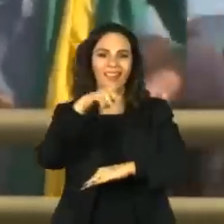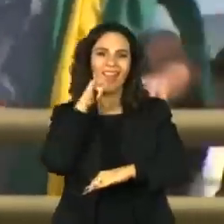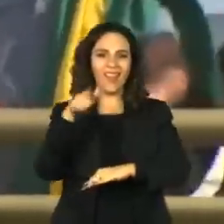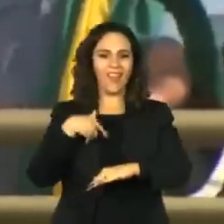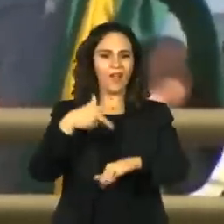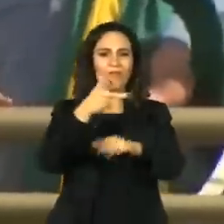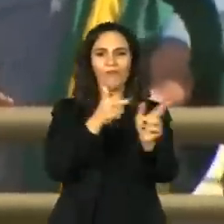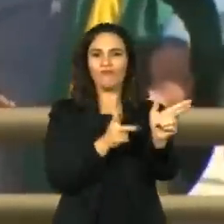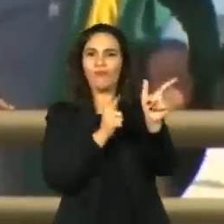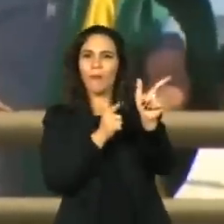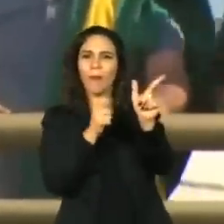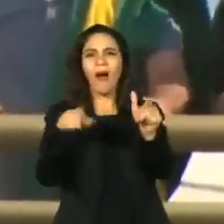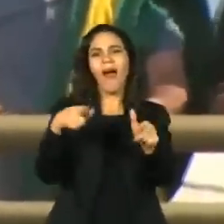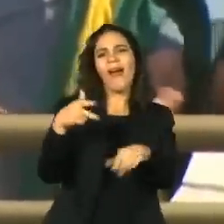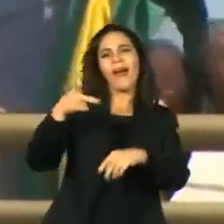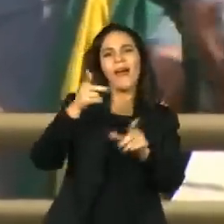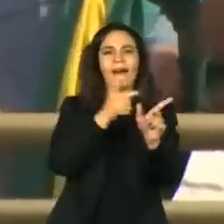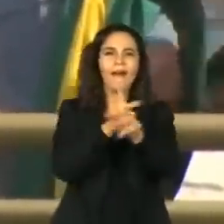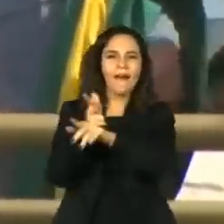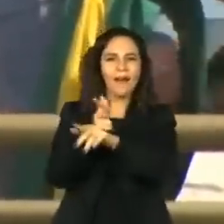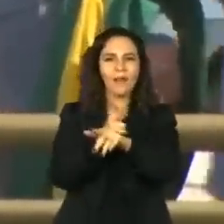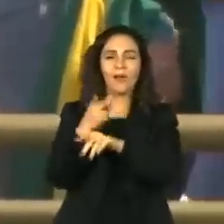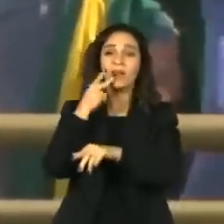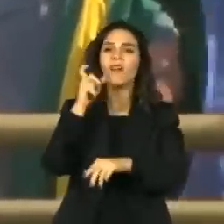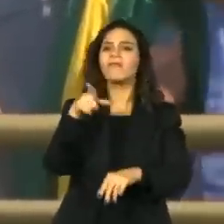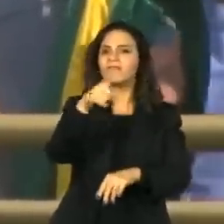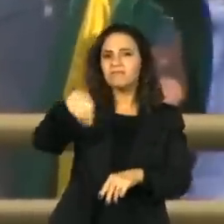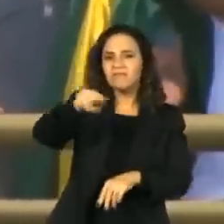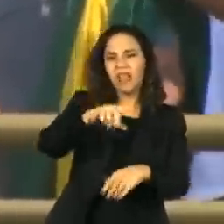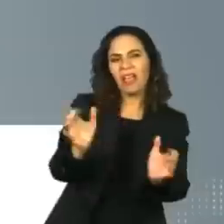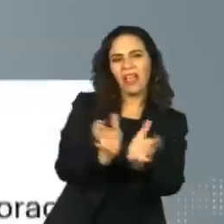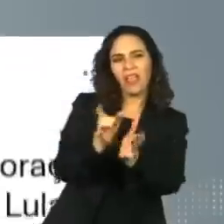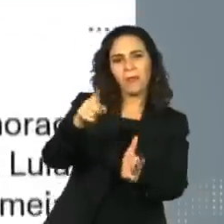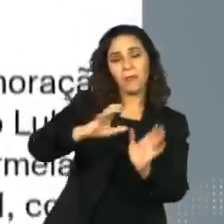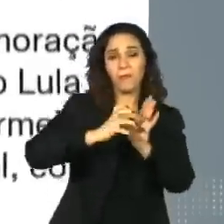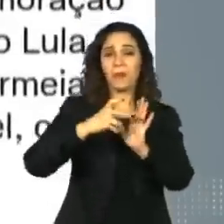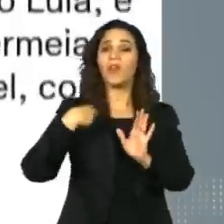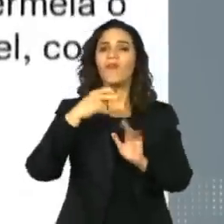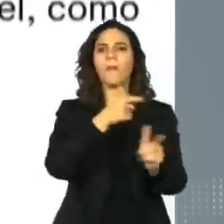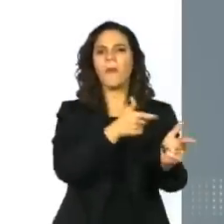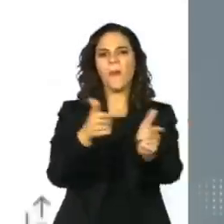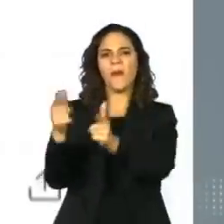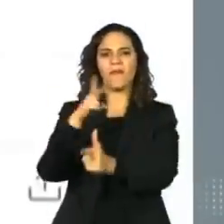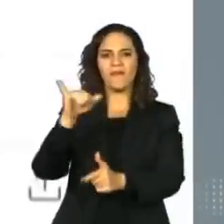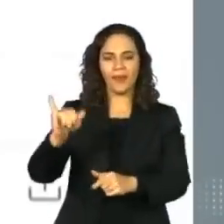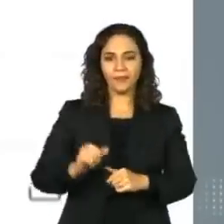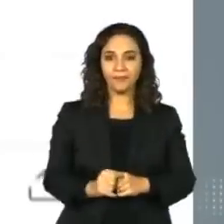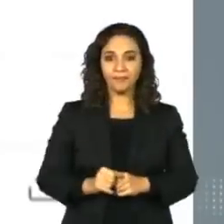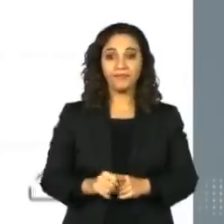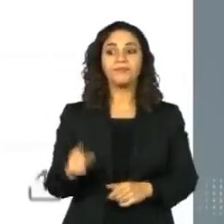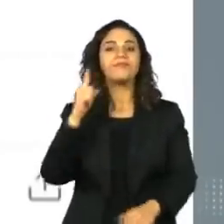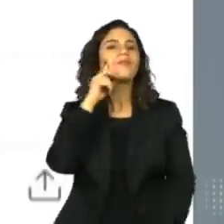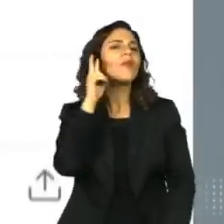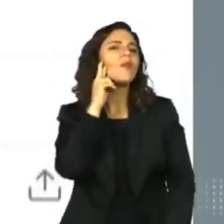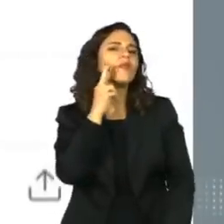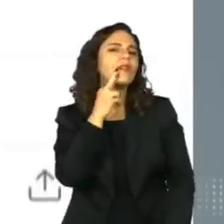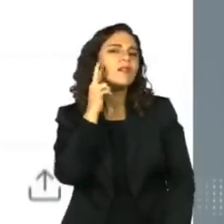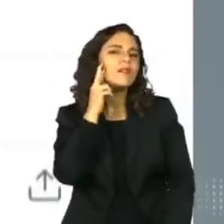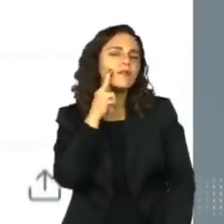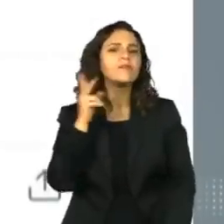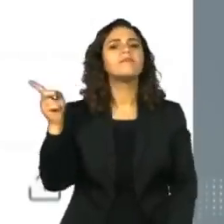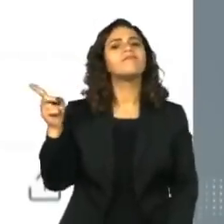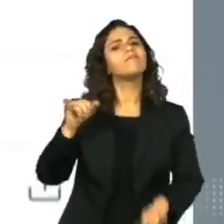de um fuzil, o então candidato dizia que iria fuzilar a petralhada. O presidente do Congresso, Rodrigo Pacheco, afirmou